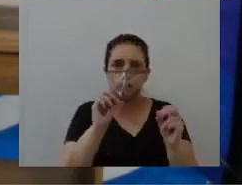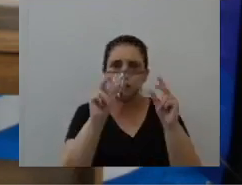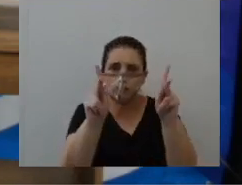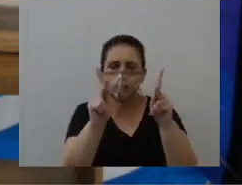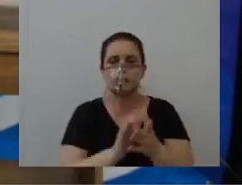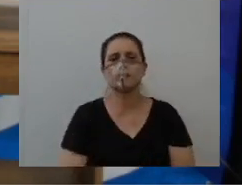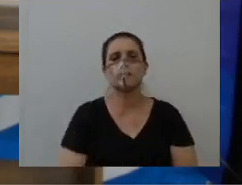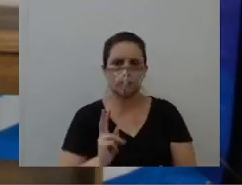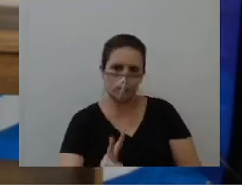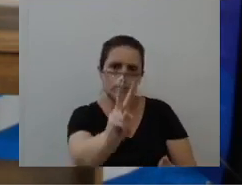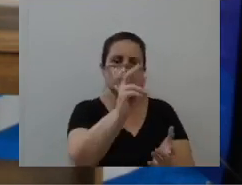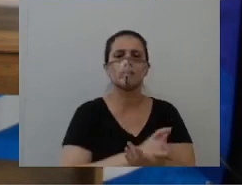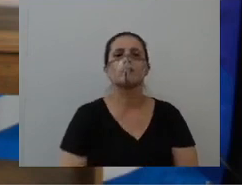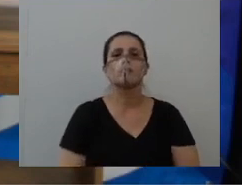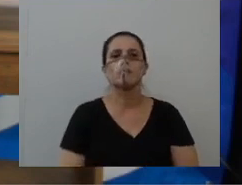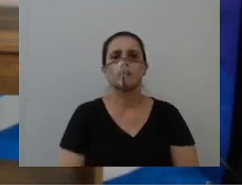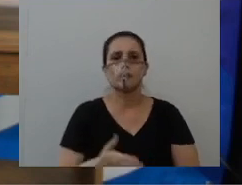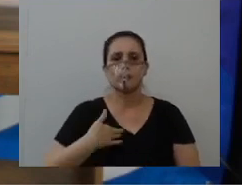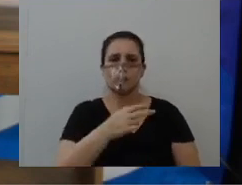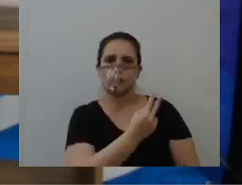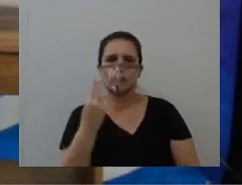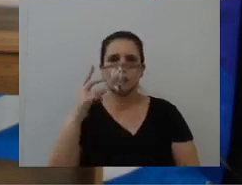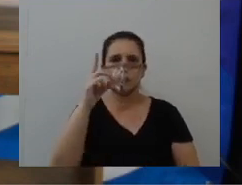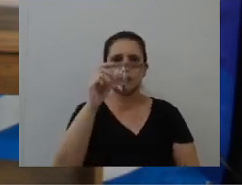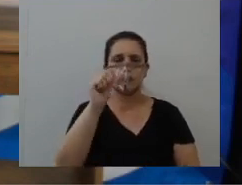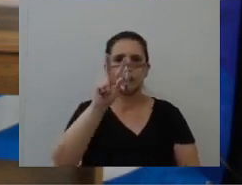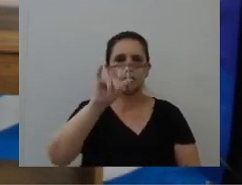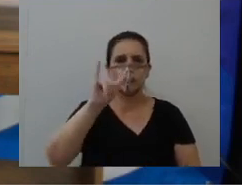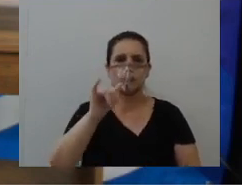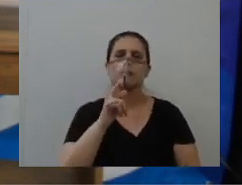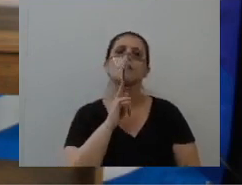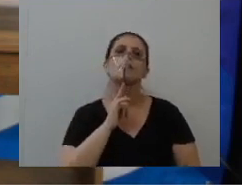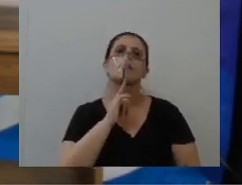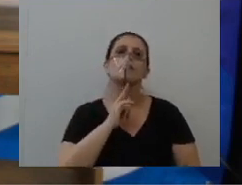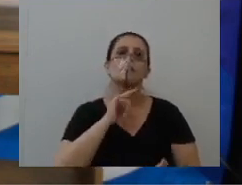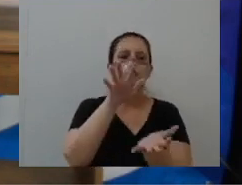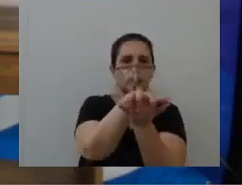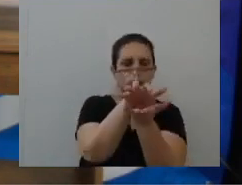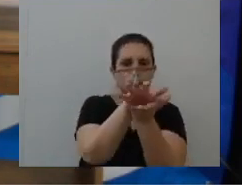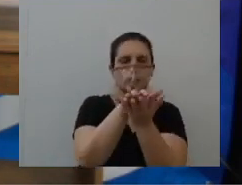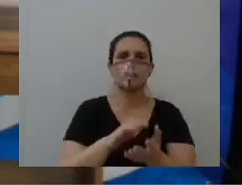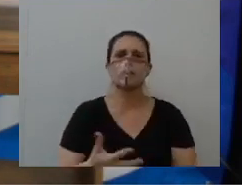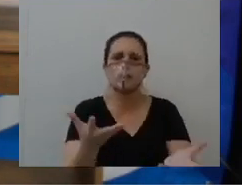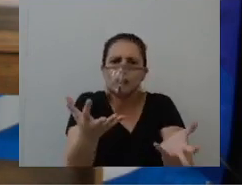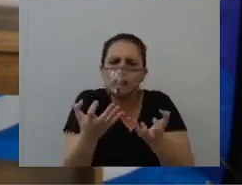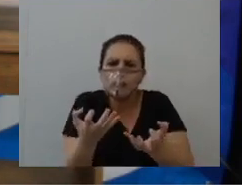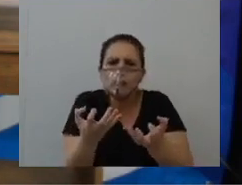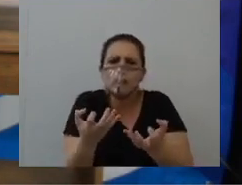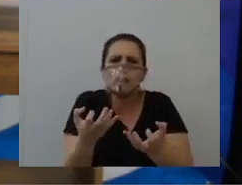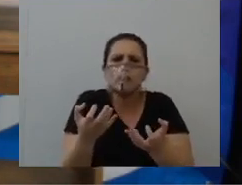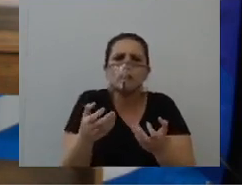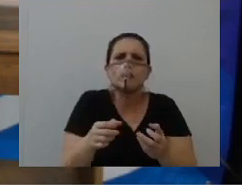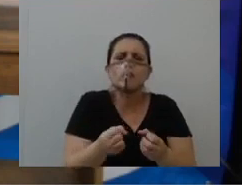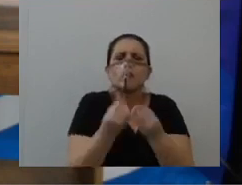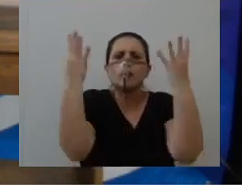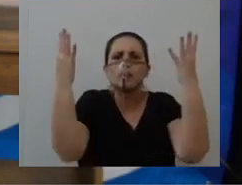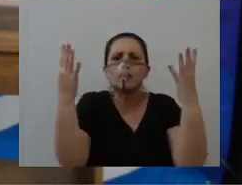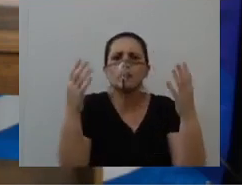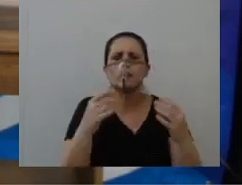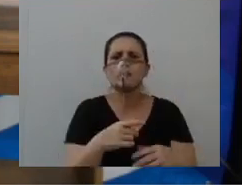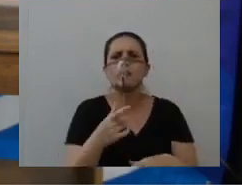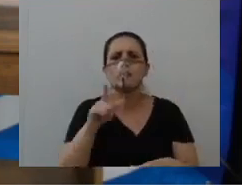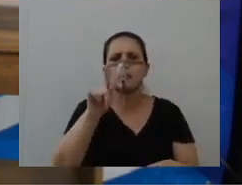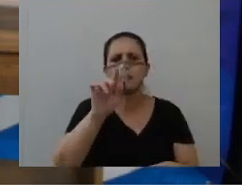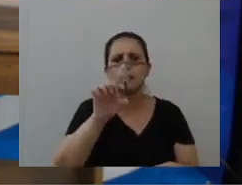Ok? Vamos embora. Meu nome é Davi Augusto, sou de Garanhuns, Pernambuco. Ah, beleza. Quero saber quando usamos gênero textual no nosso dia a dia.